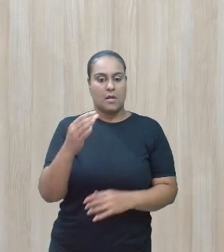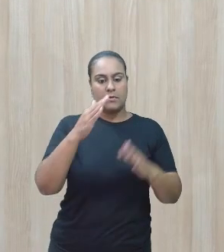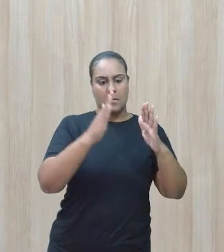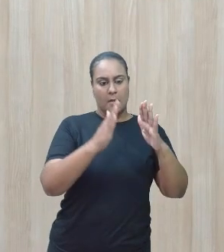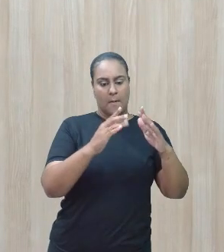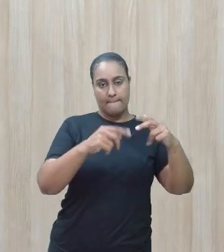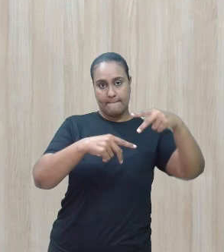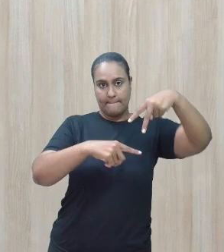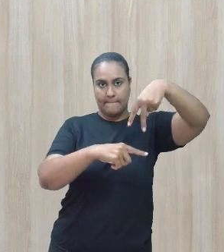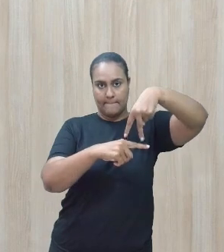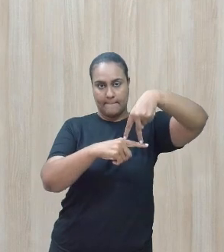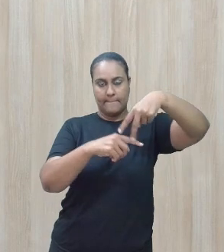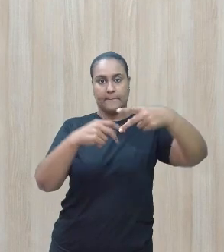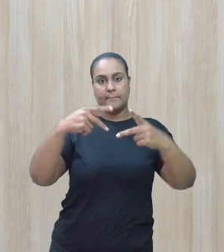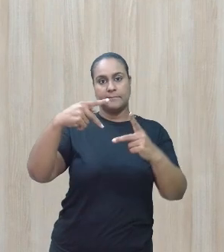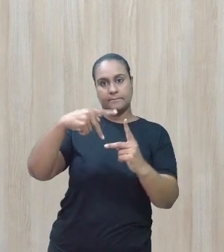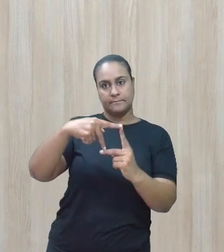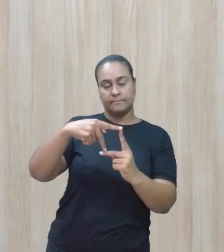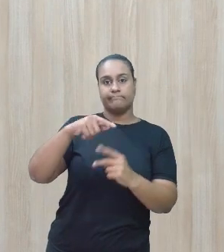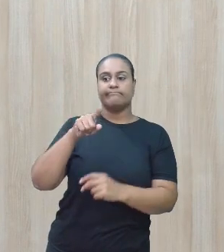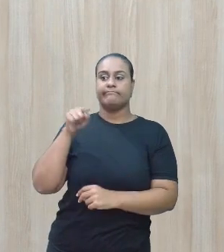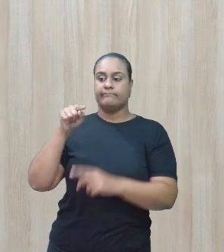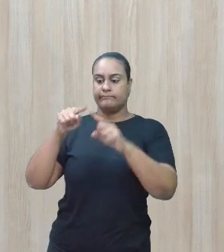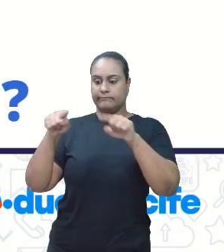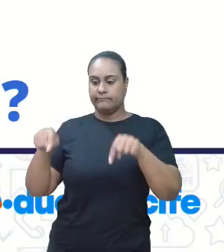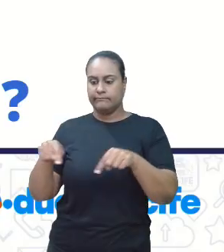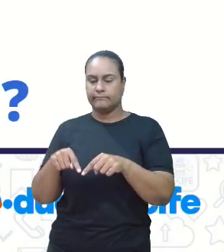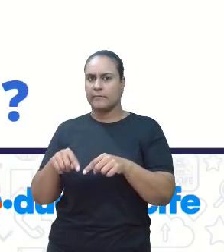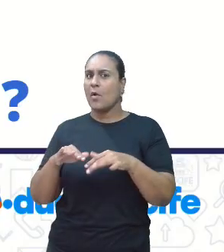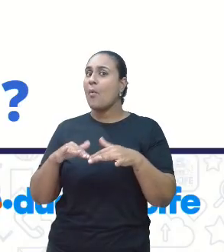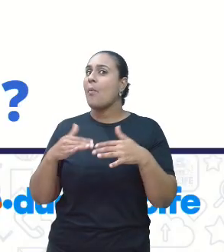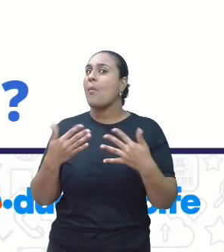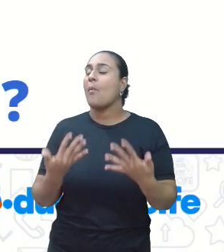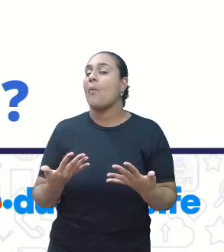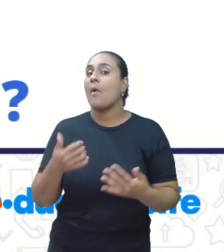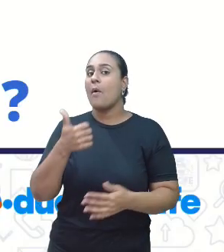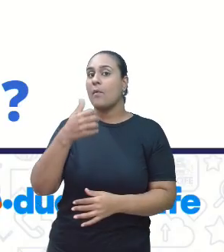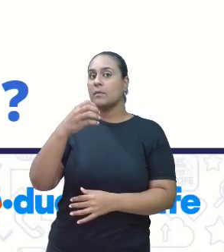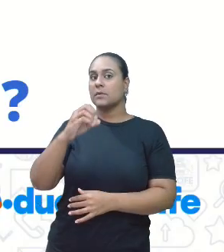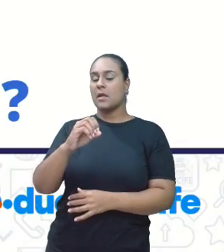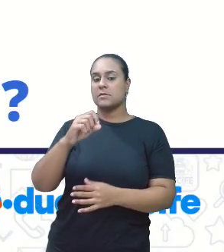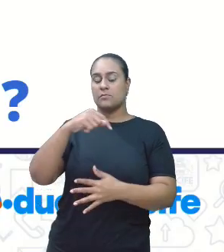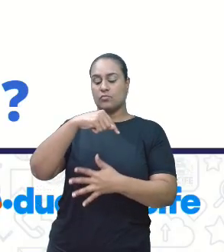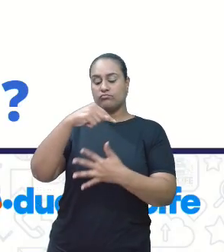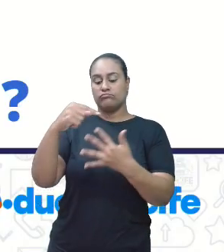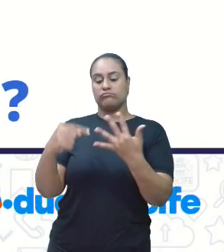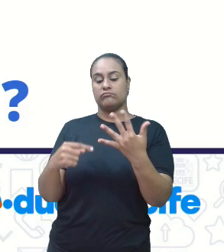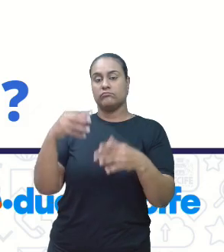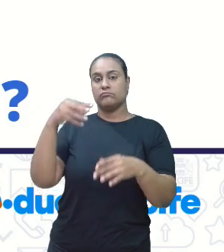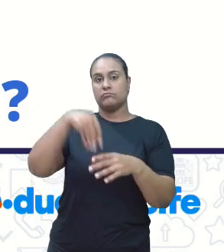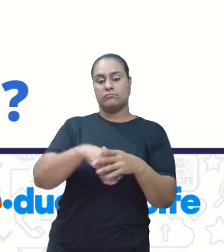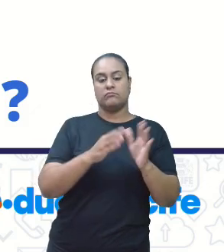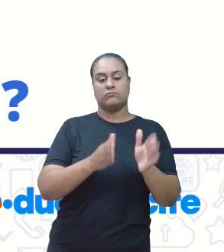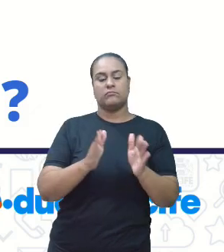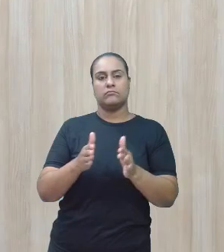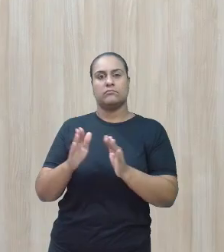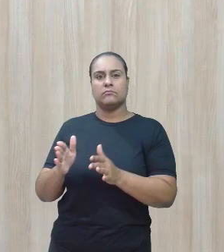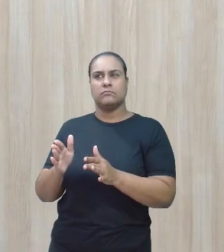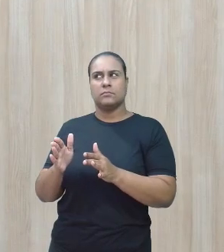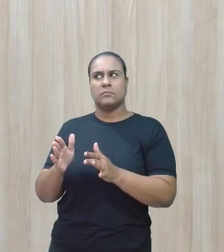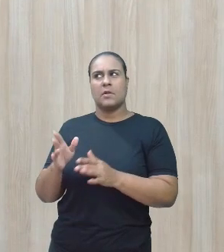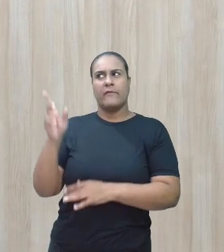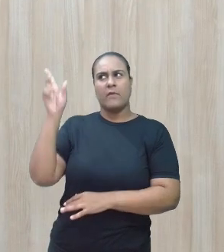figuras colocadas ali. E quando eu faço a pergunta qual é o 10º elemento, eu vou tentar estabelecer a lógica